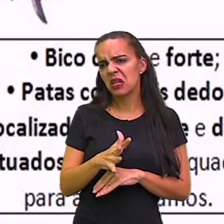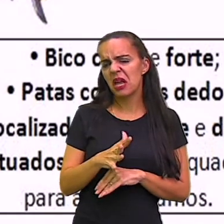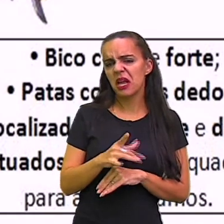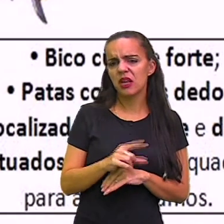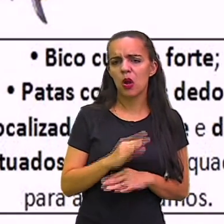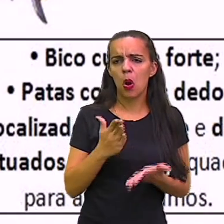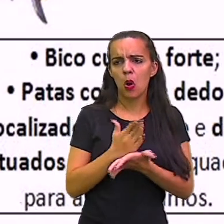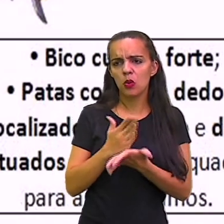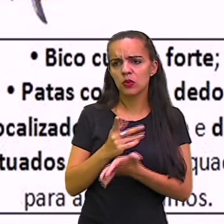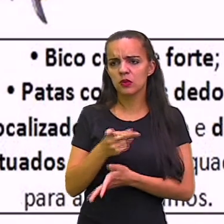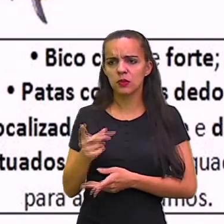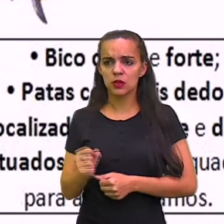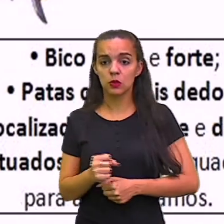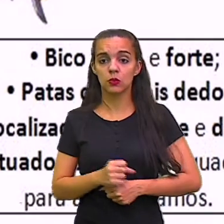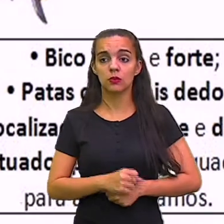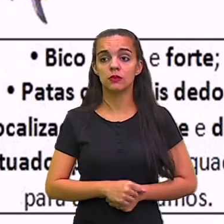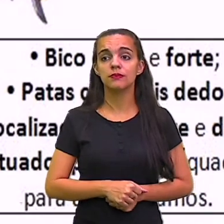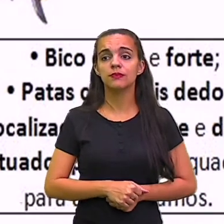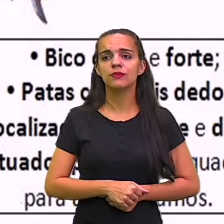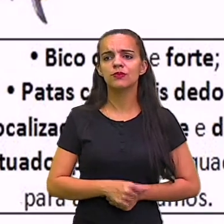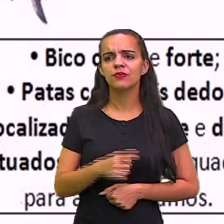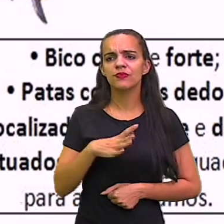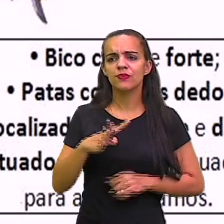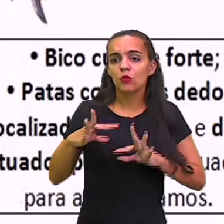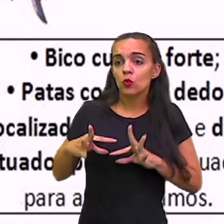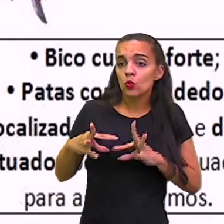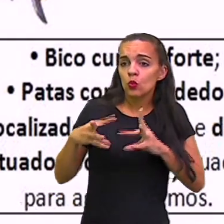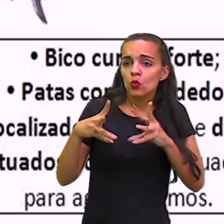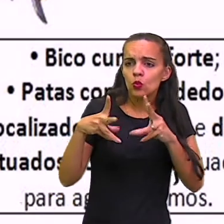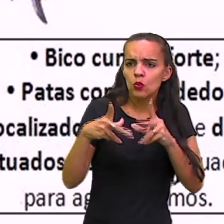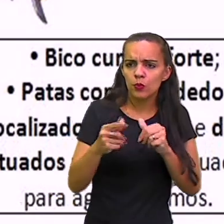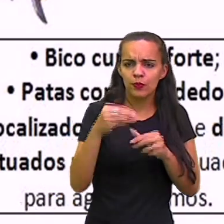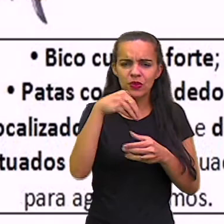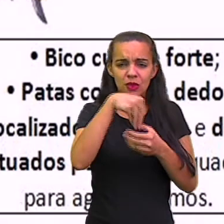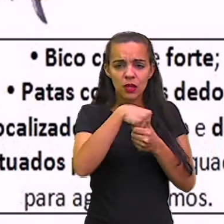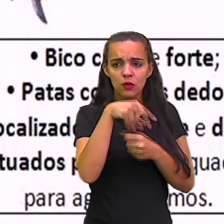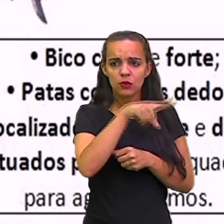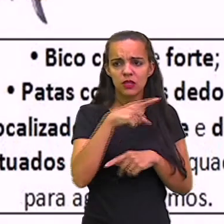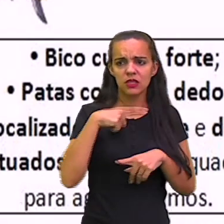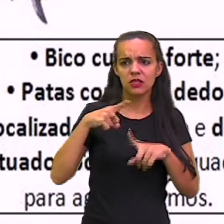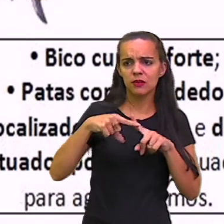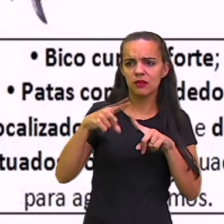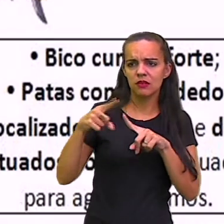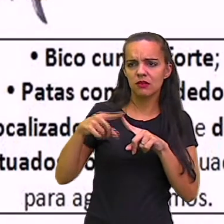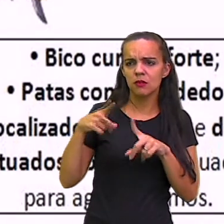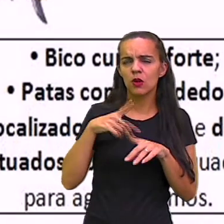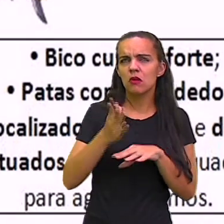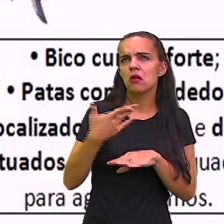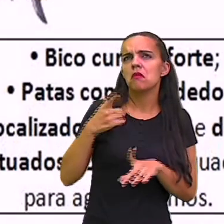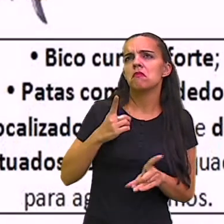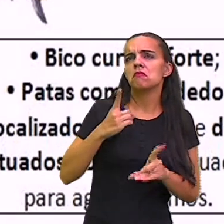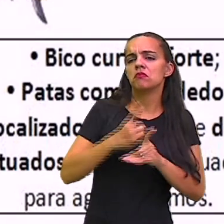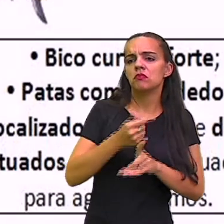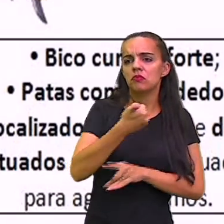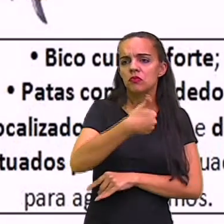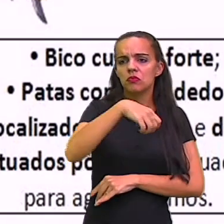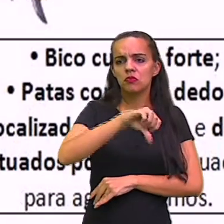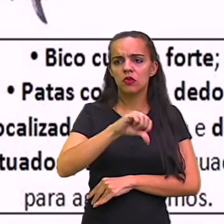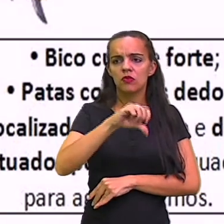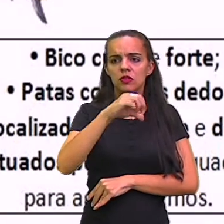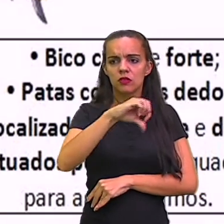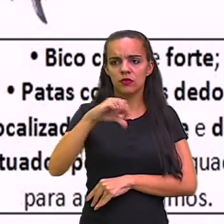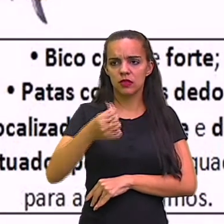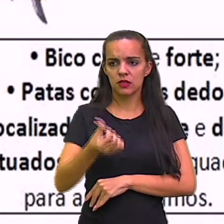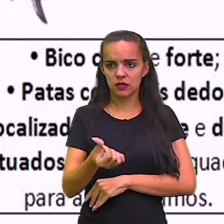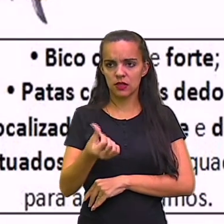cm nós temos também o soldadinho-do-araripe pois descoberta em 1996